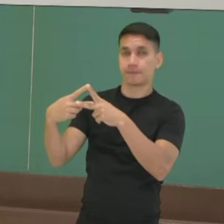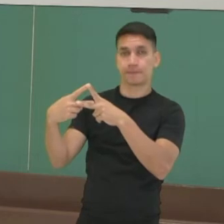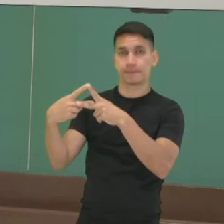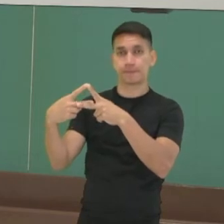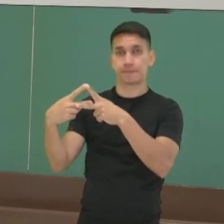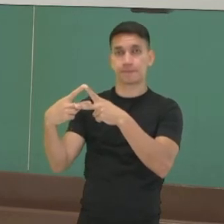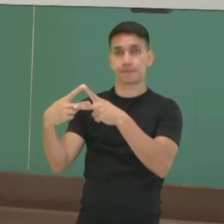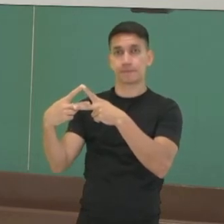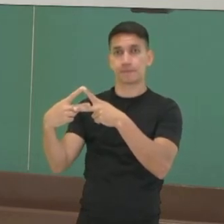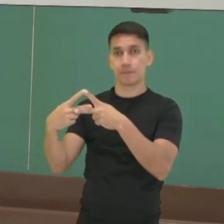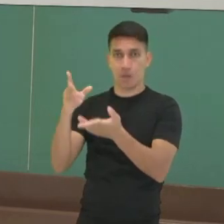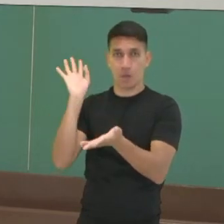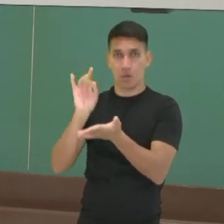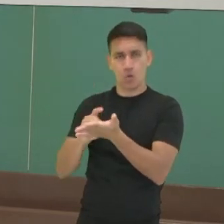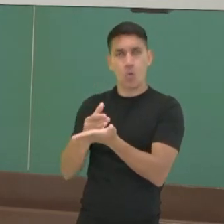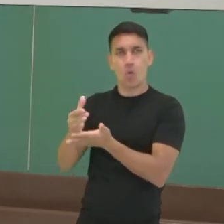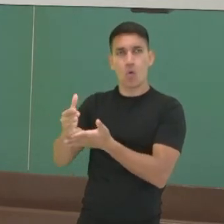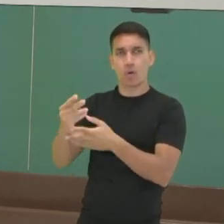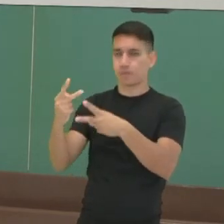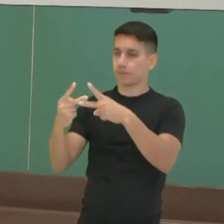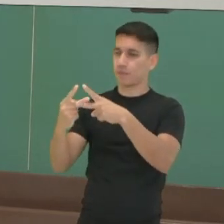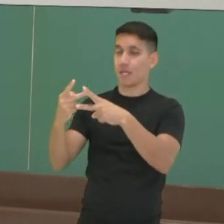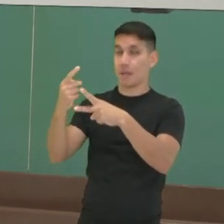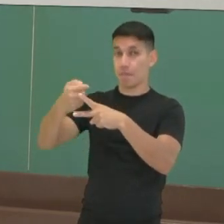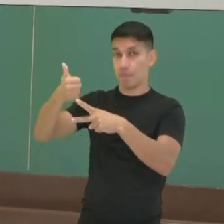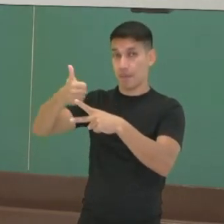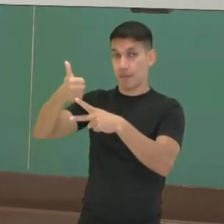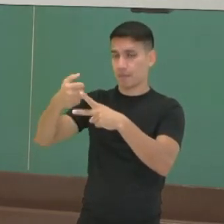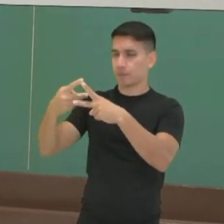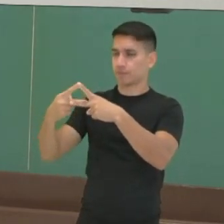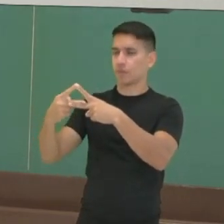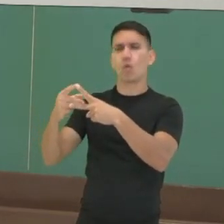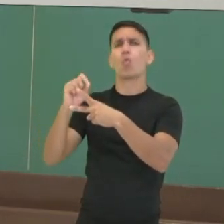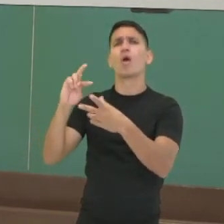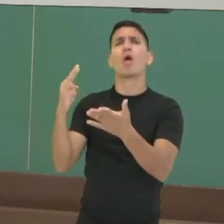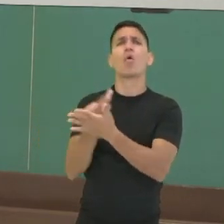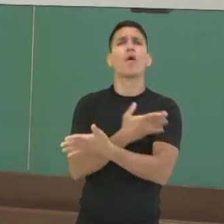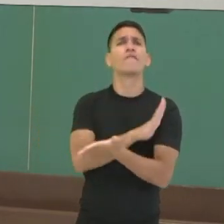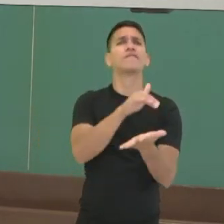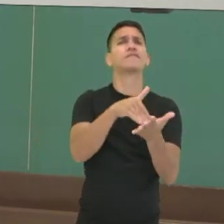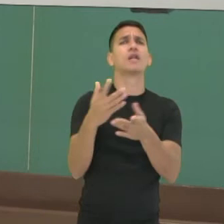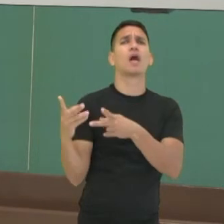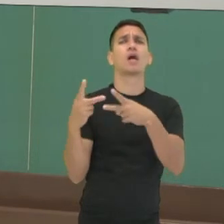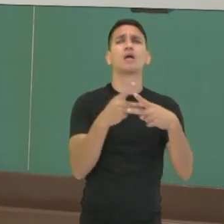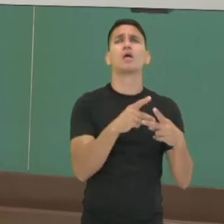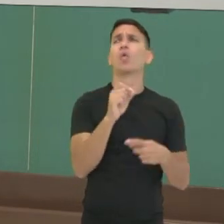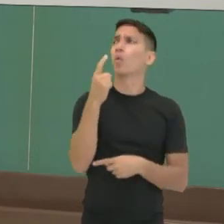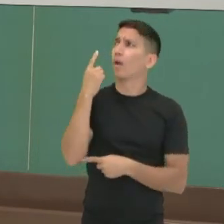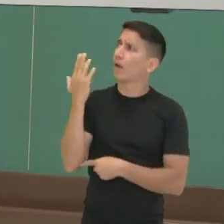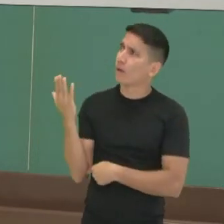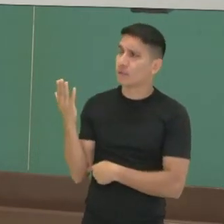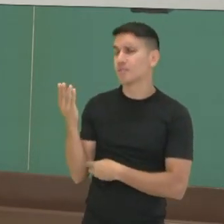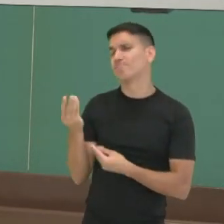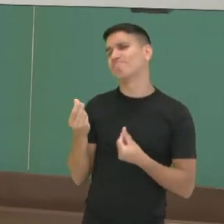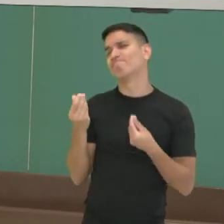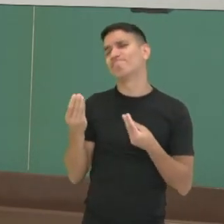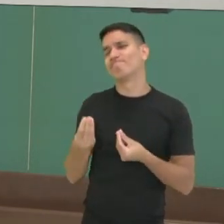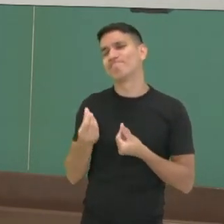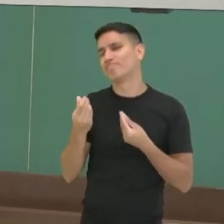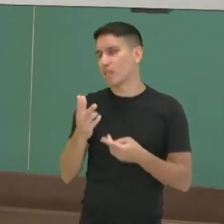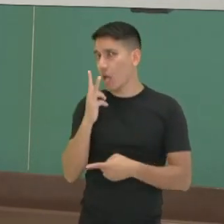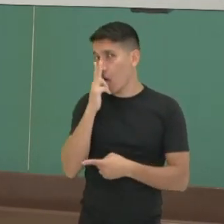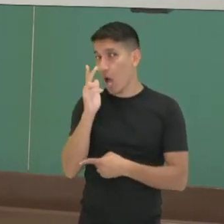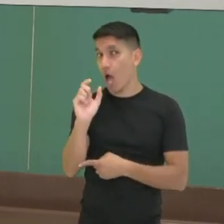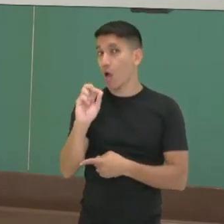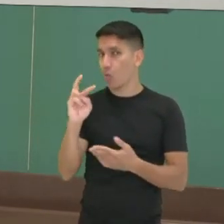na minha forma original, figura 1, e o que aconteceu com ela na fase final? Eu tenho a impressão que